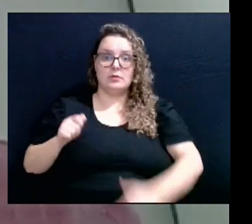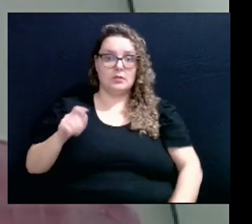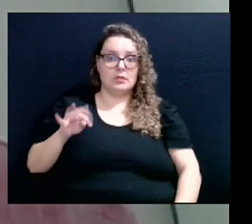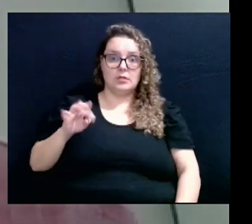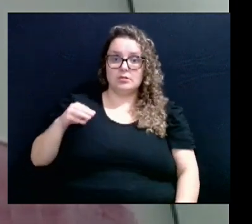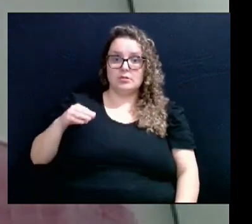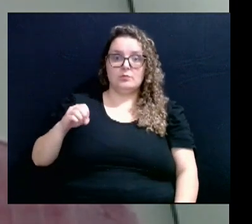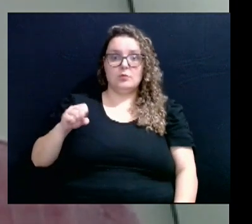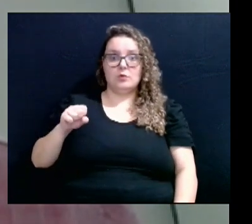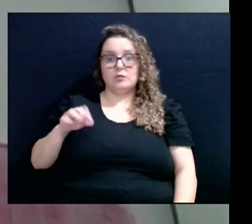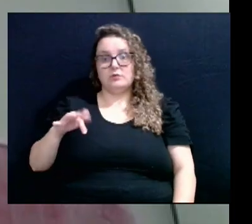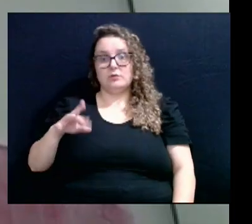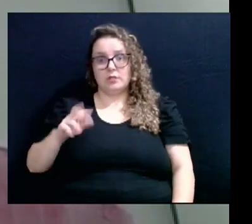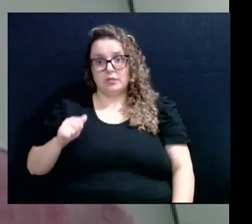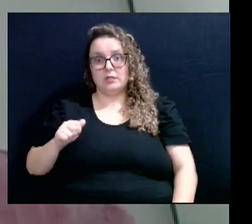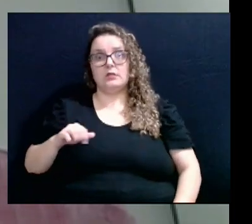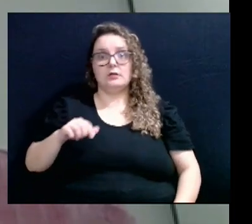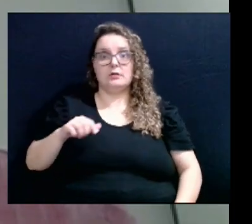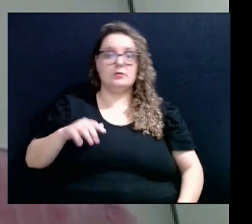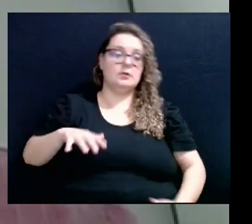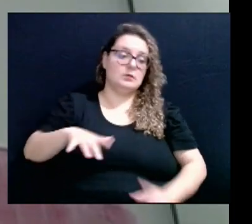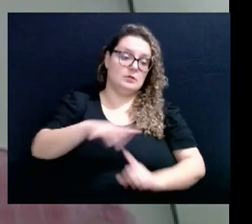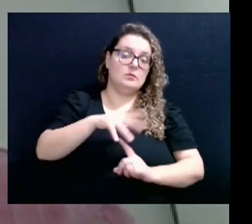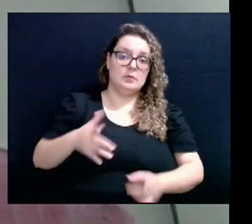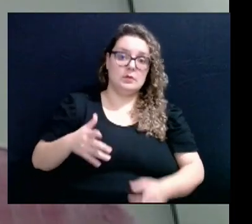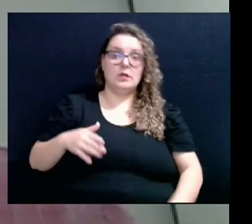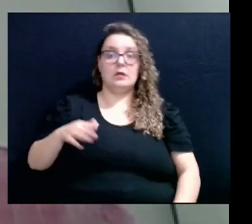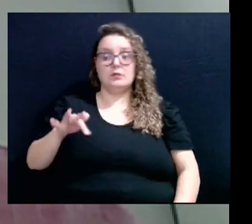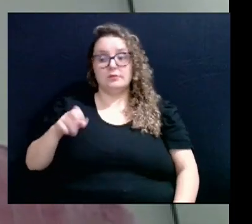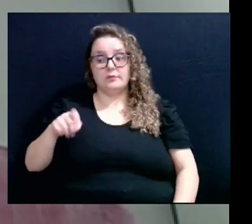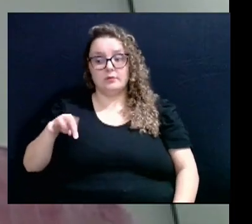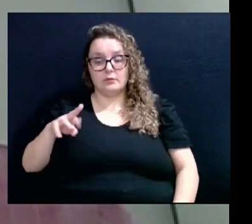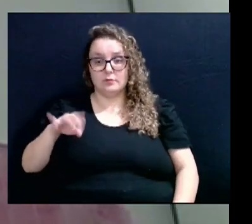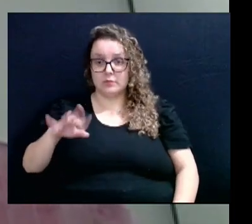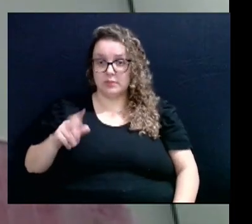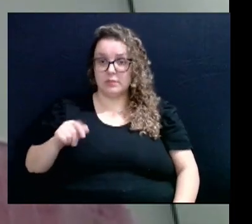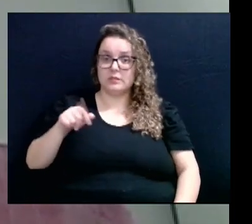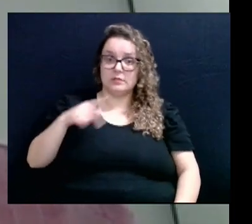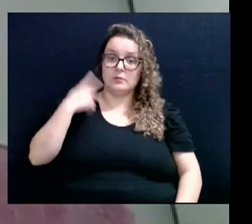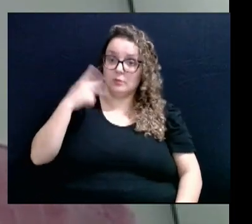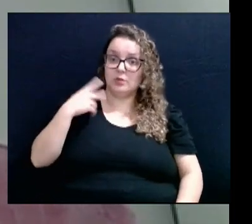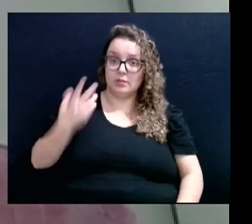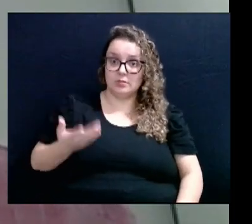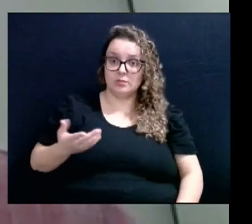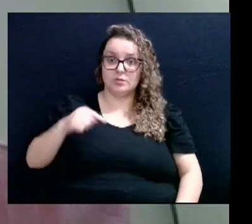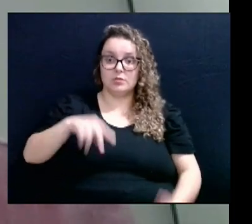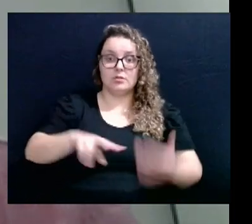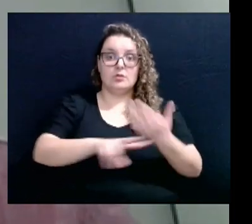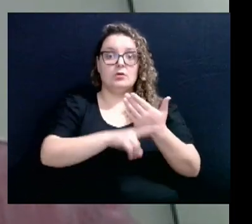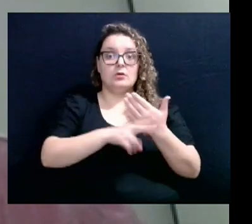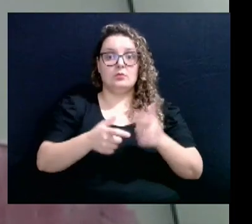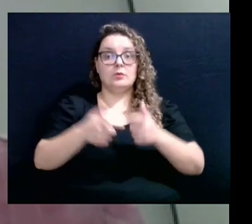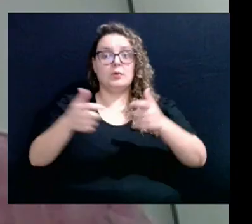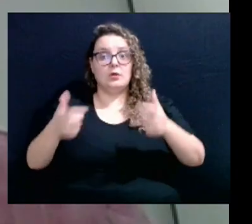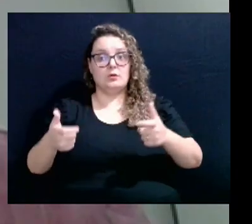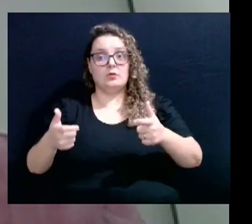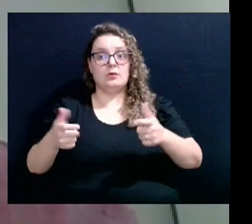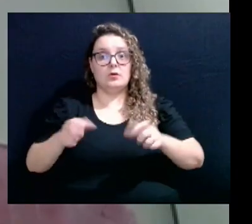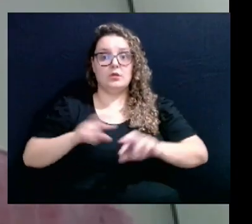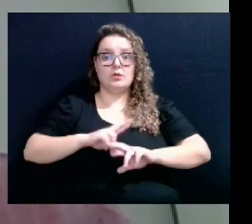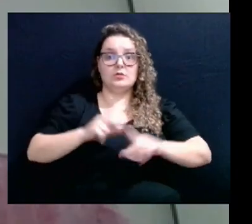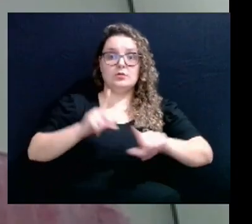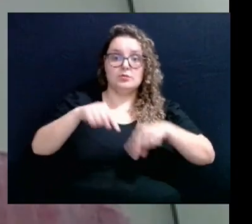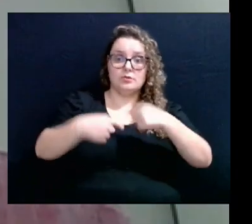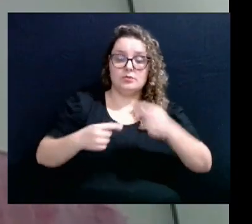fronteiras, elas são políticas. Então isso causaria um impacto muito grande, ao contrário de outras partes